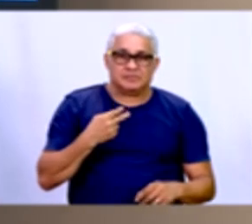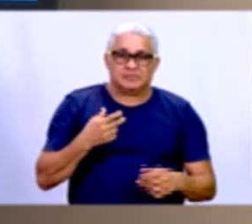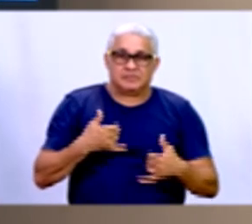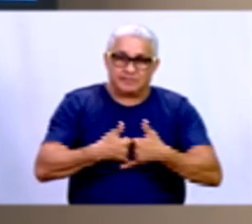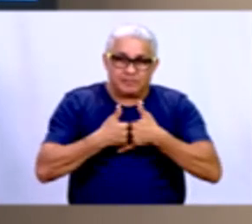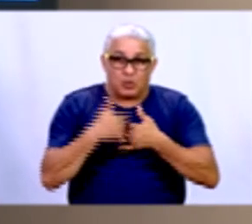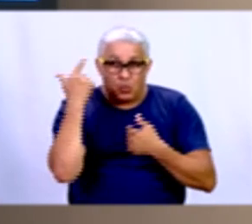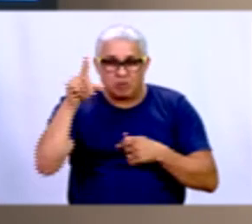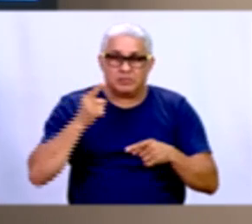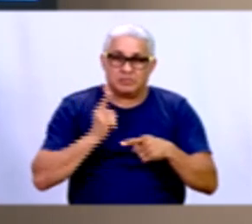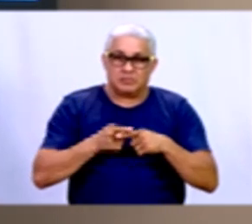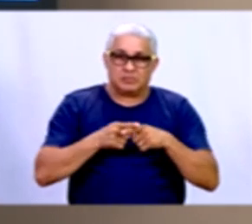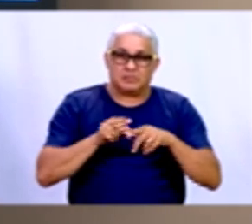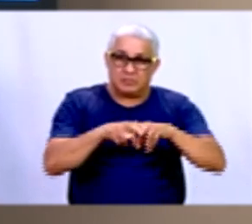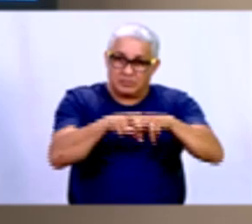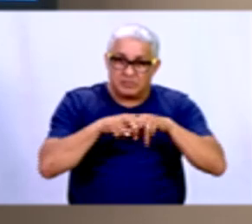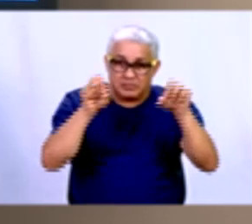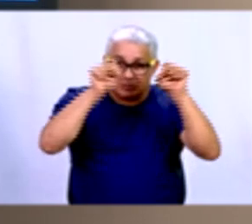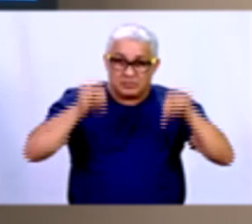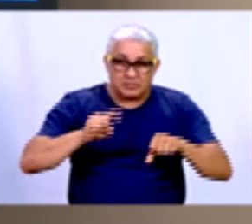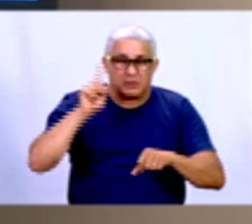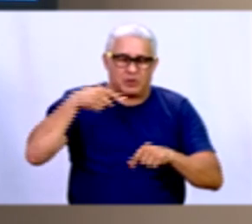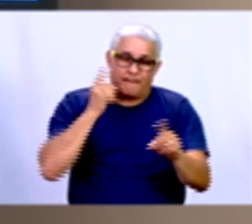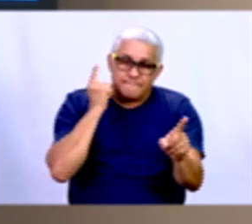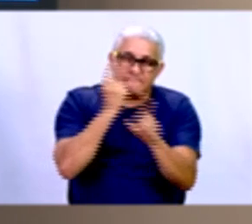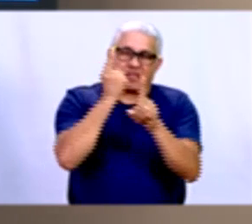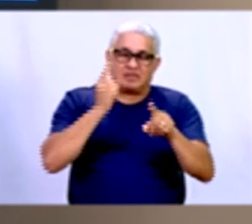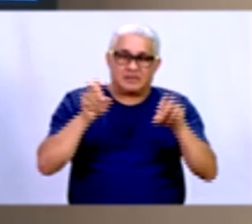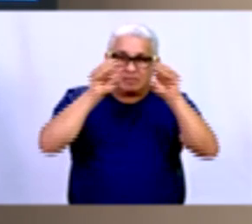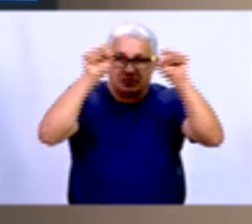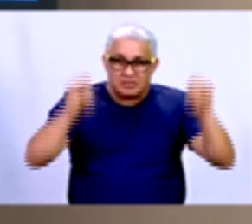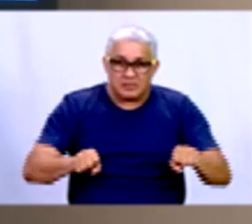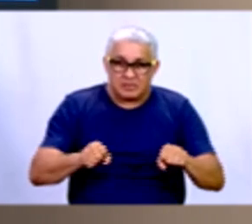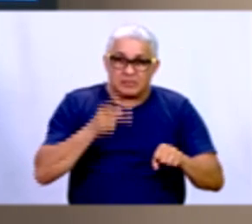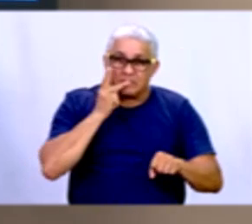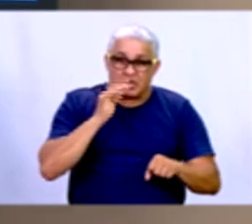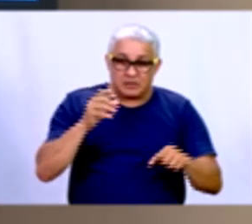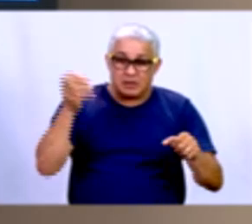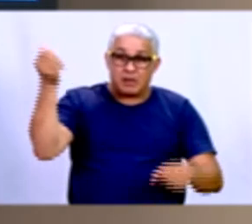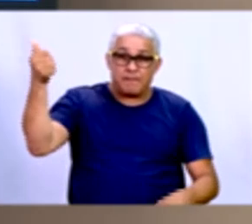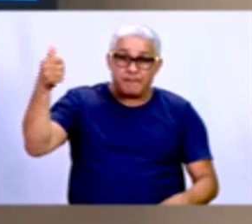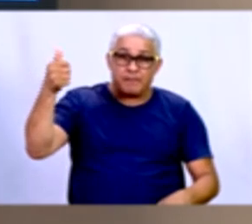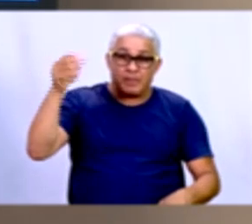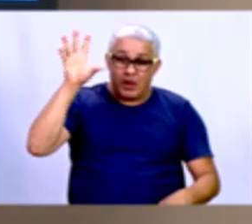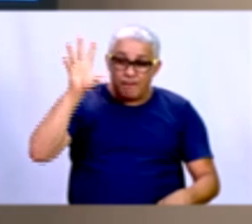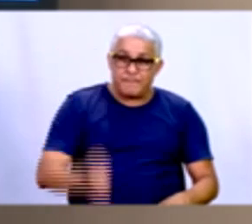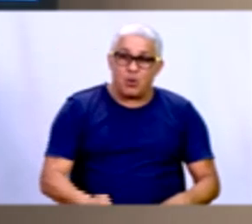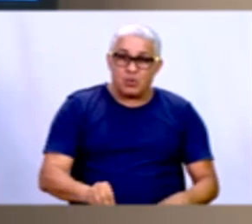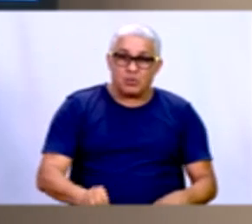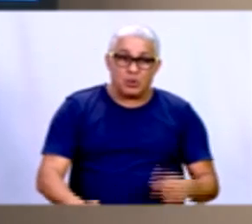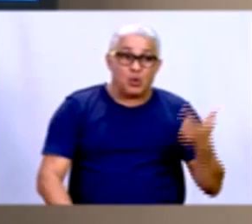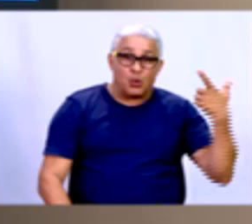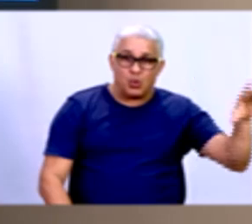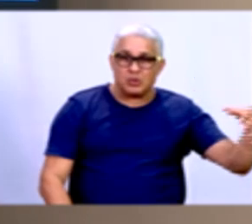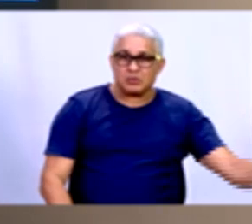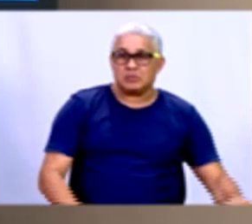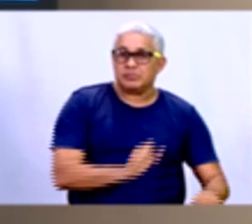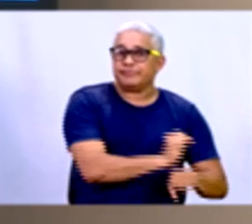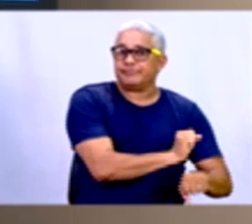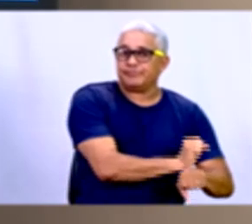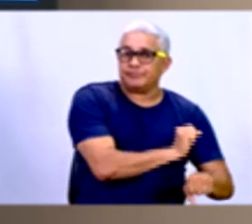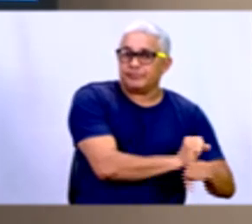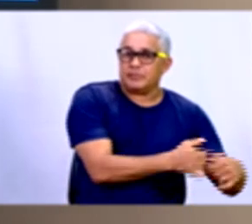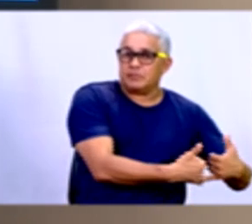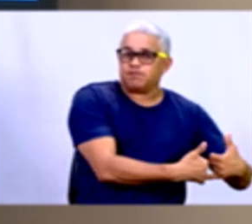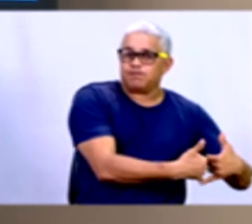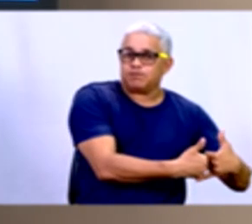do sistema, que foi o que eu fiquei sabendo depois. E ele desligou e ficou do lado do outro telefone esperando a tal ligação